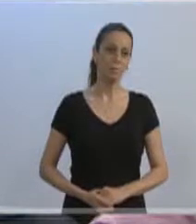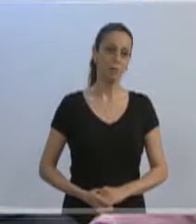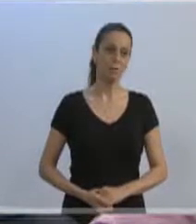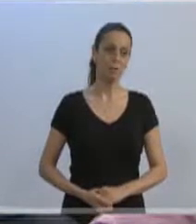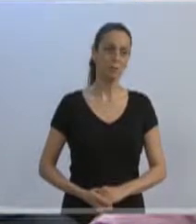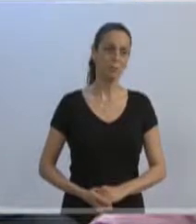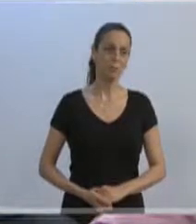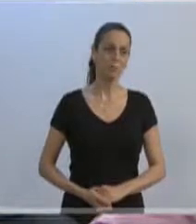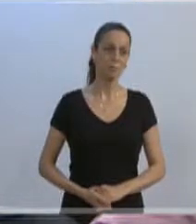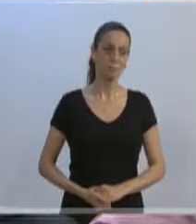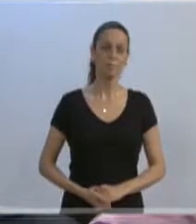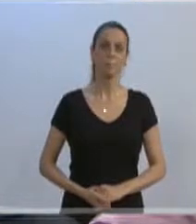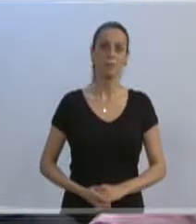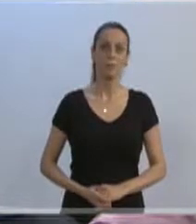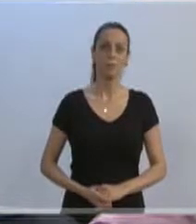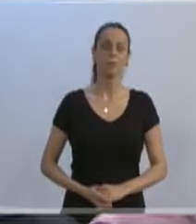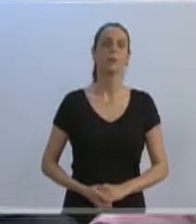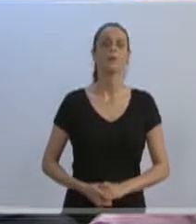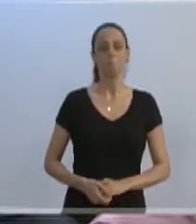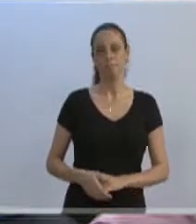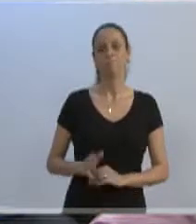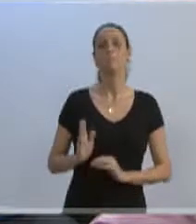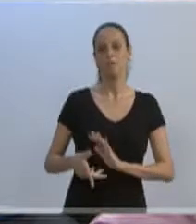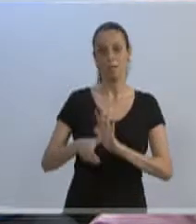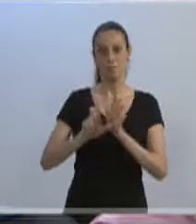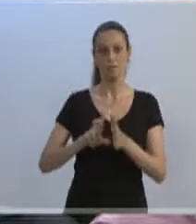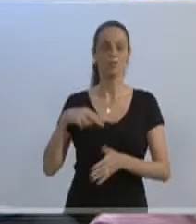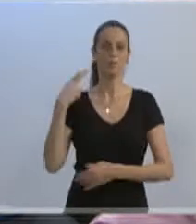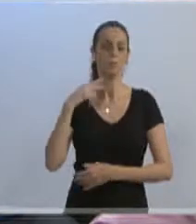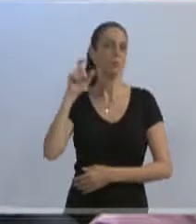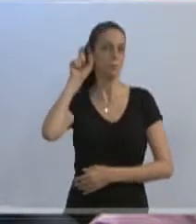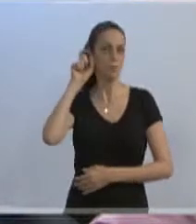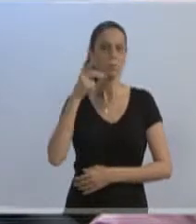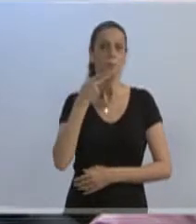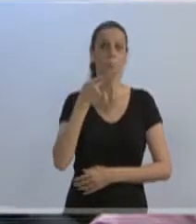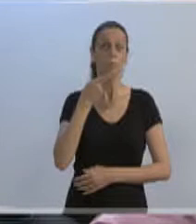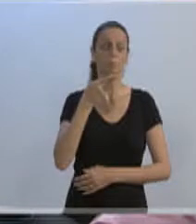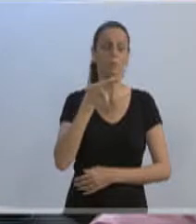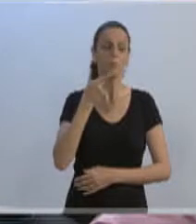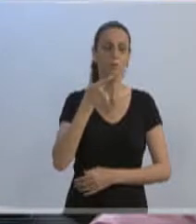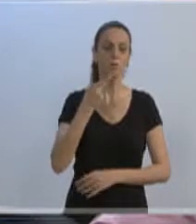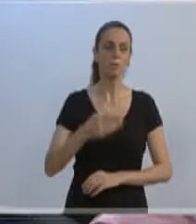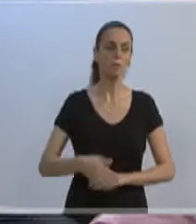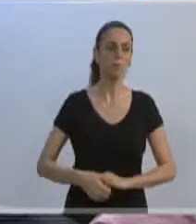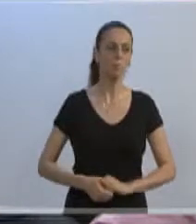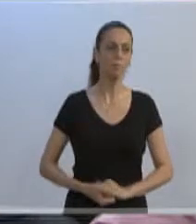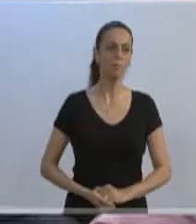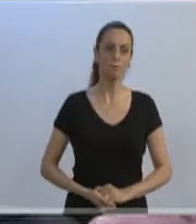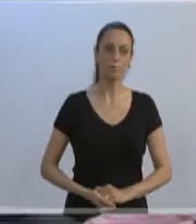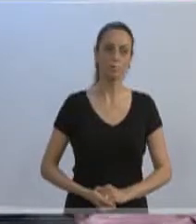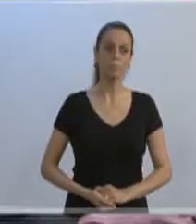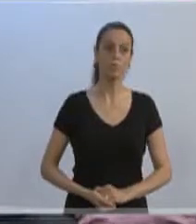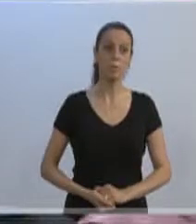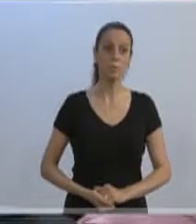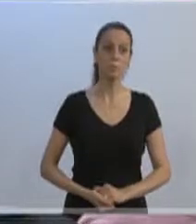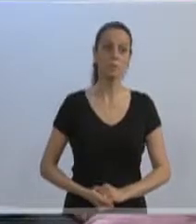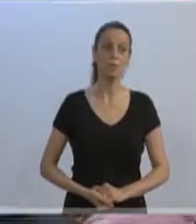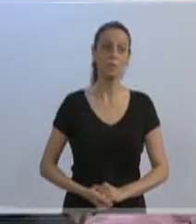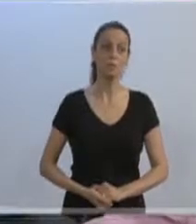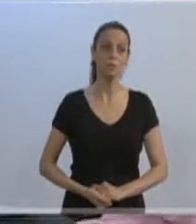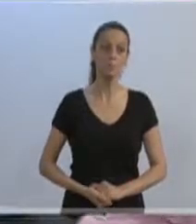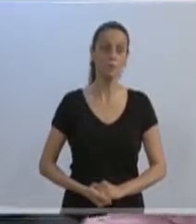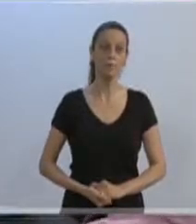muito bem fundamentada pelo vereador reymond tal os o real motivo